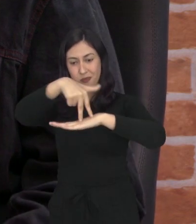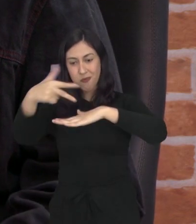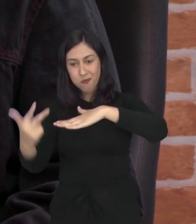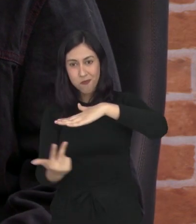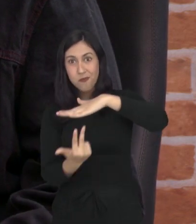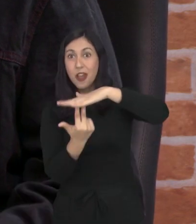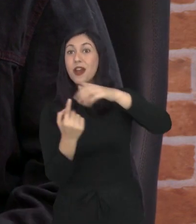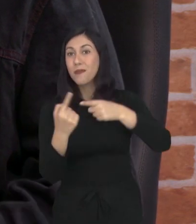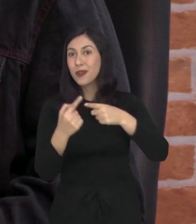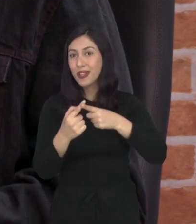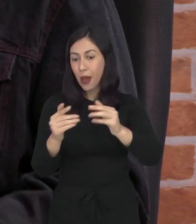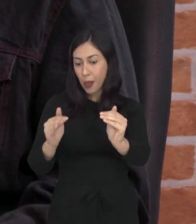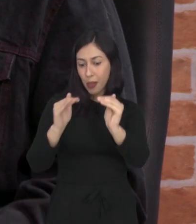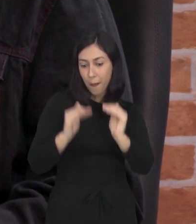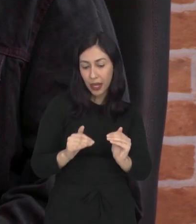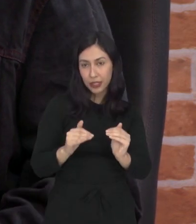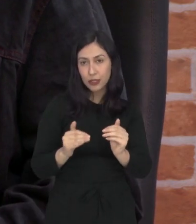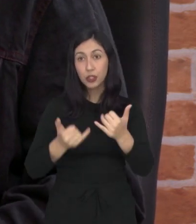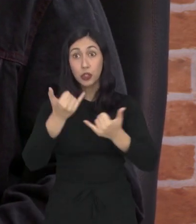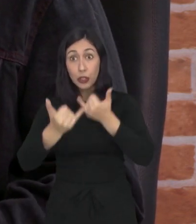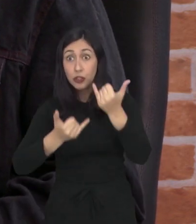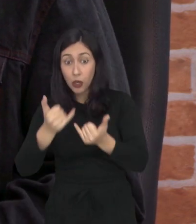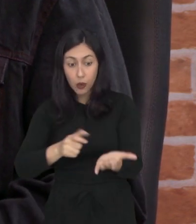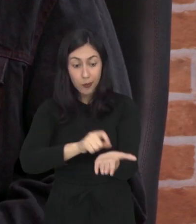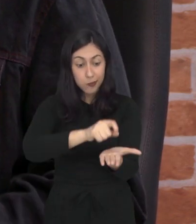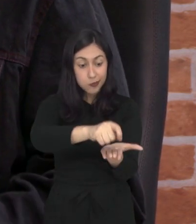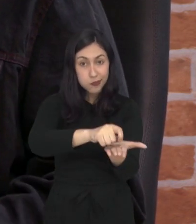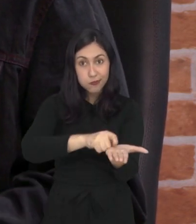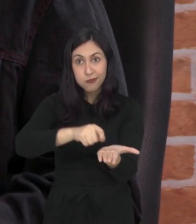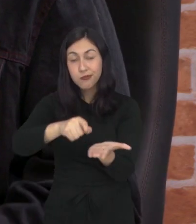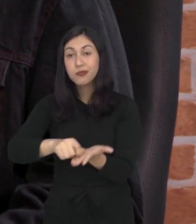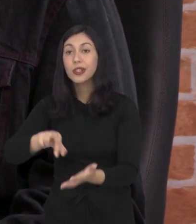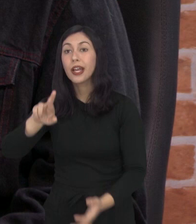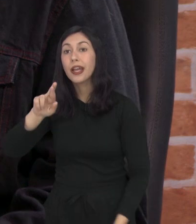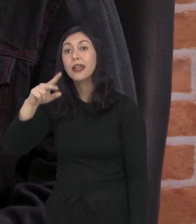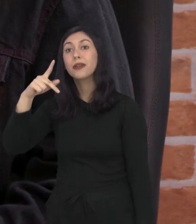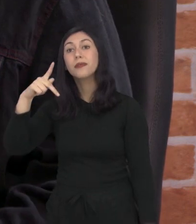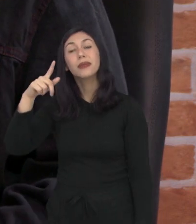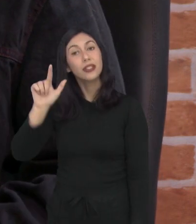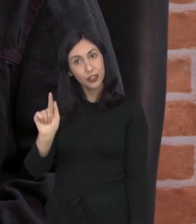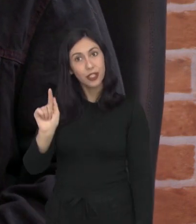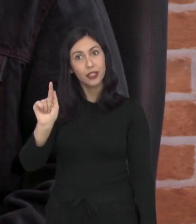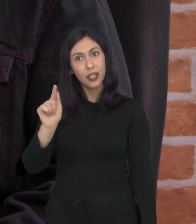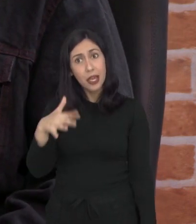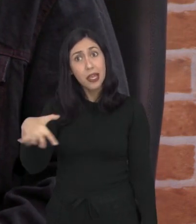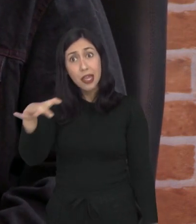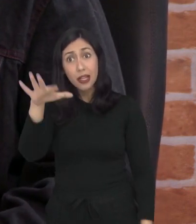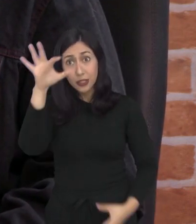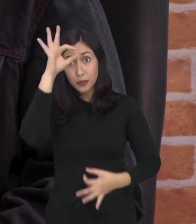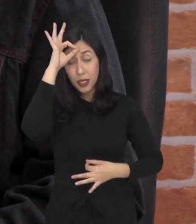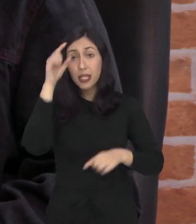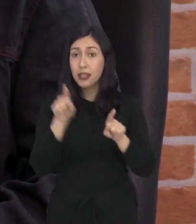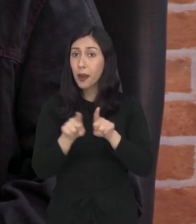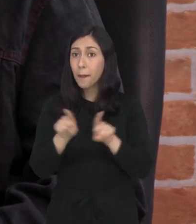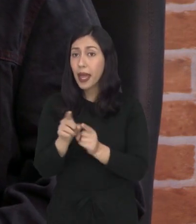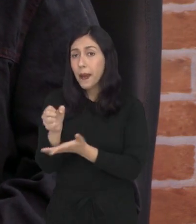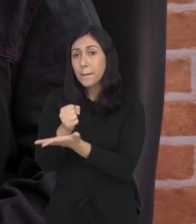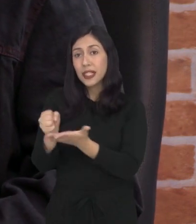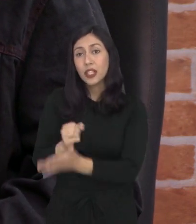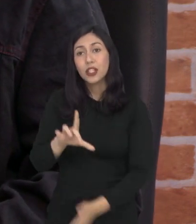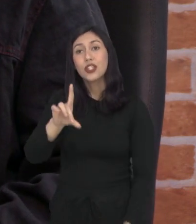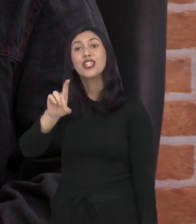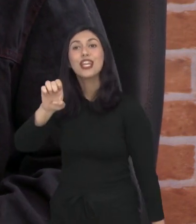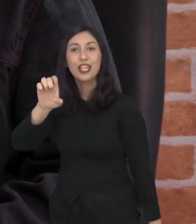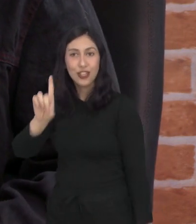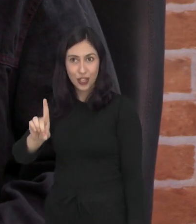jogam RPG. E todos os vilões de Stranger Things são baseados em ícones de um RPG muito famoso, que é o Dungeons and Dragons, que eu citei quando eu falei